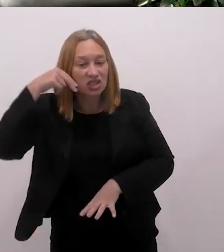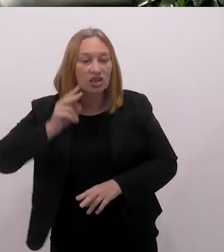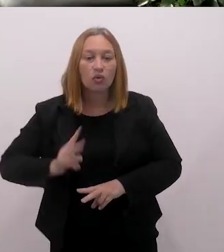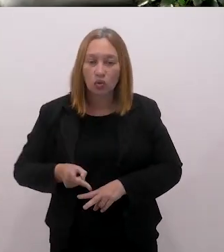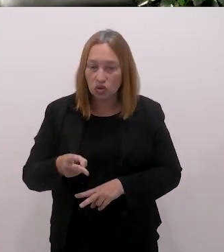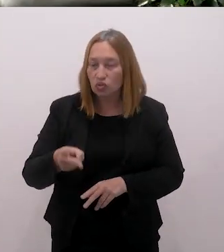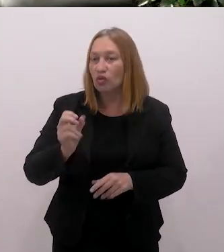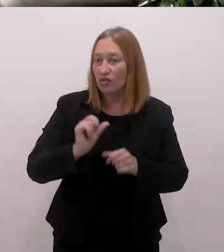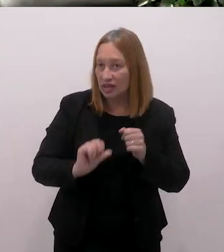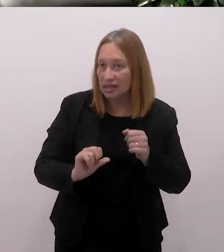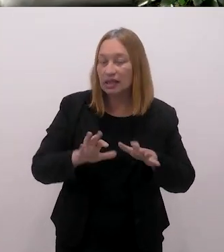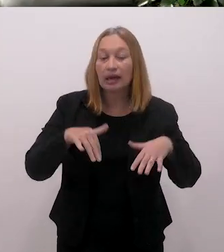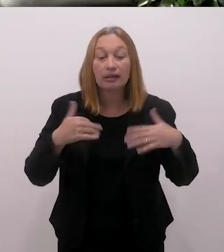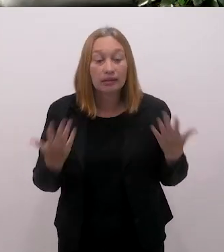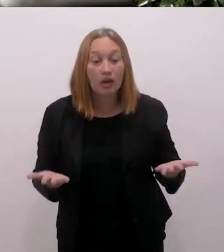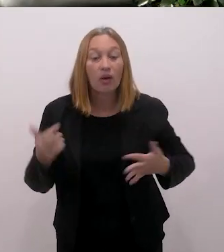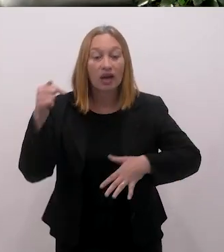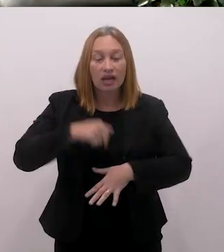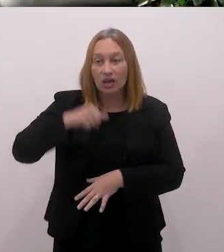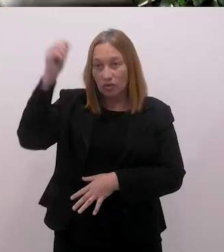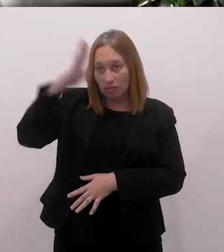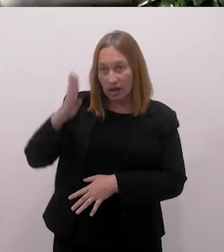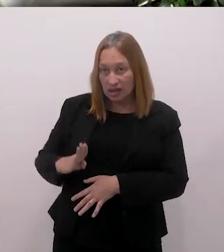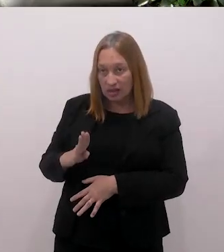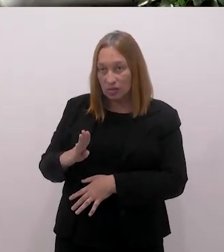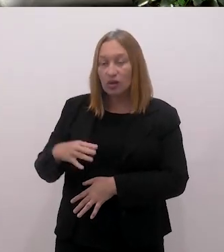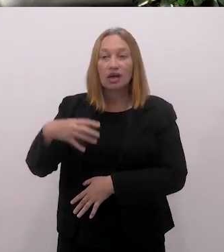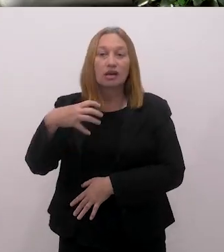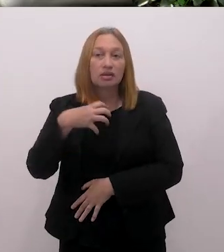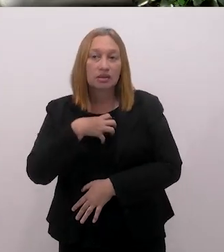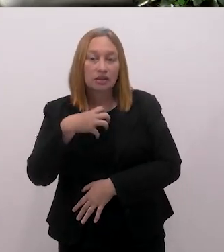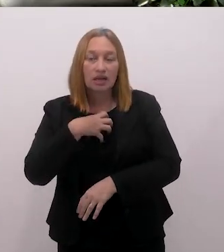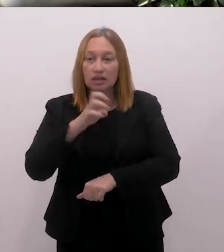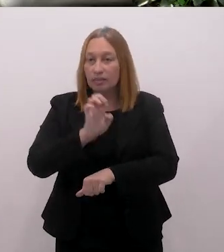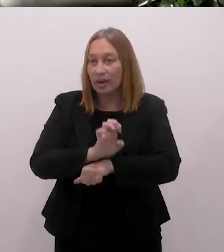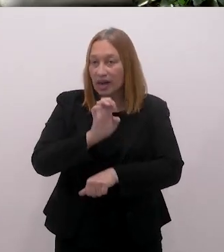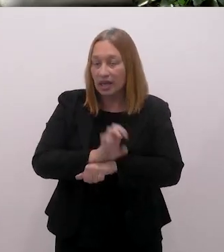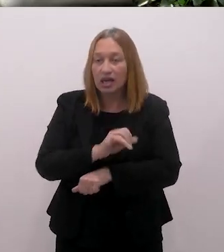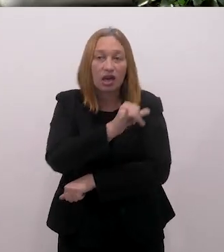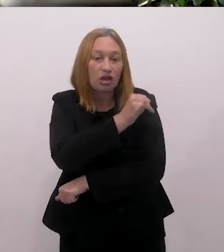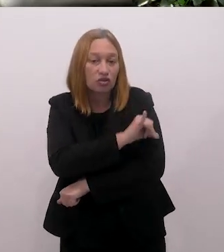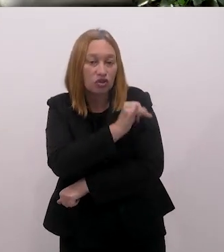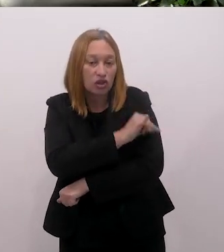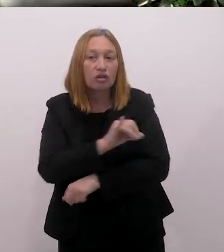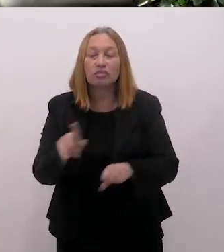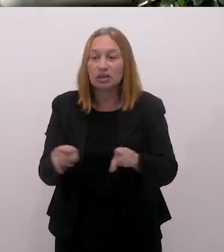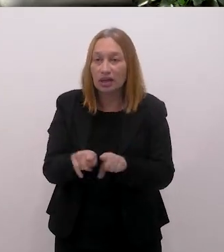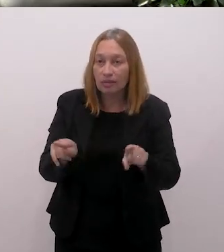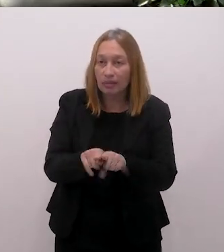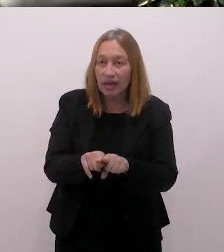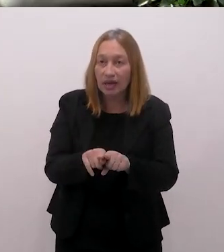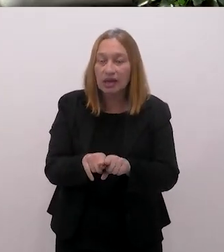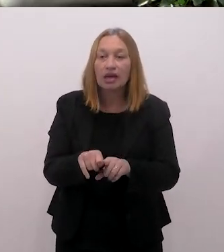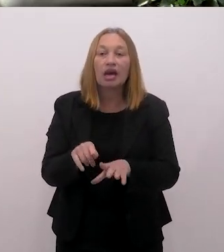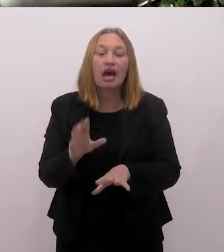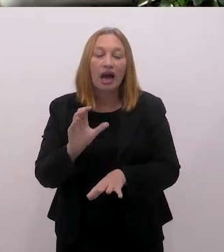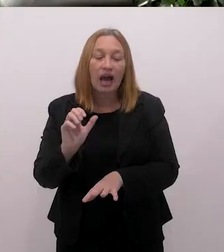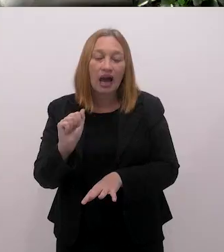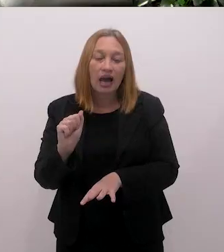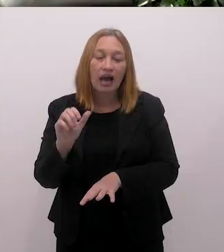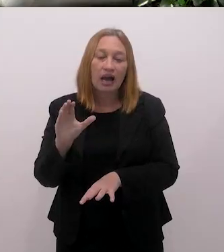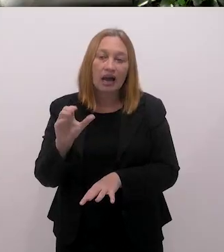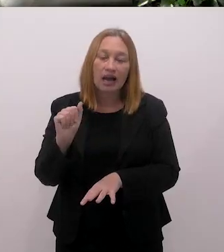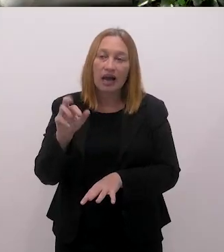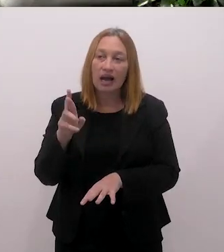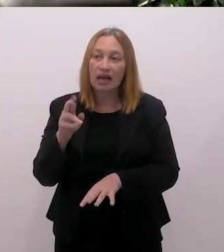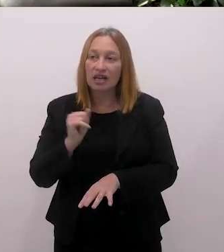Nigéria, faz bastante. Então, e aqui no Brasil, em Salvador e Rio de Janeiro também faz muito acarajé,